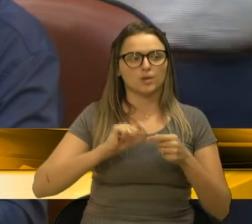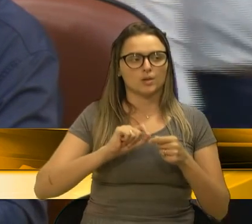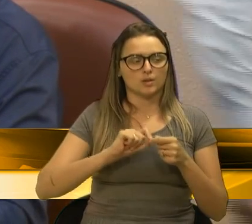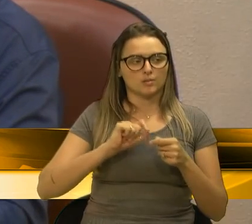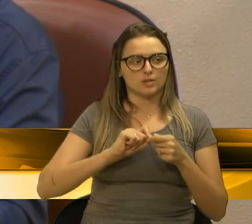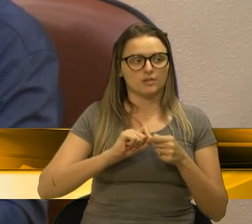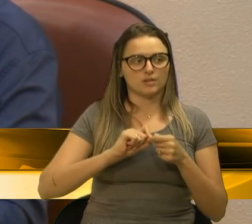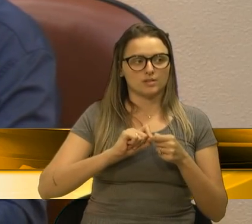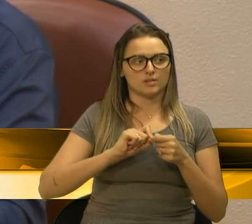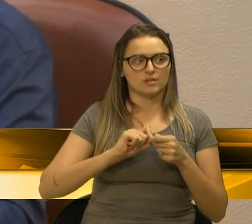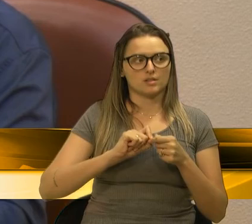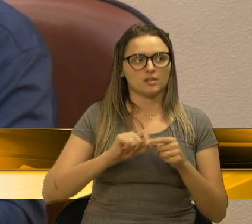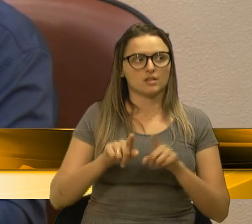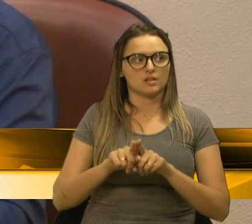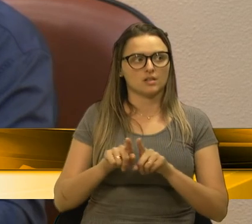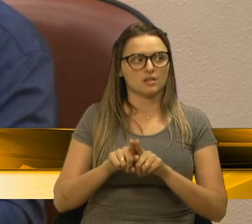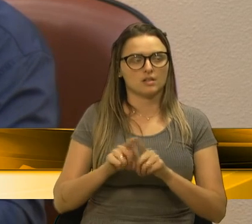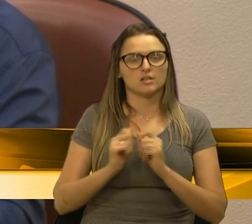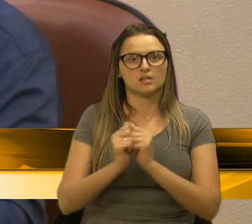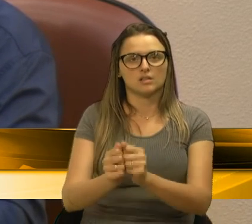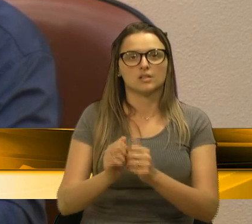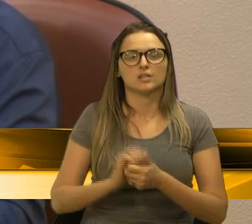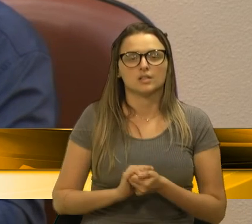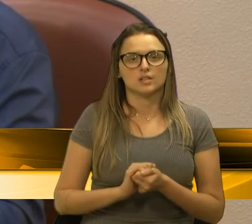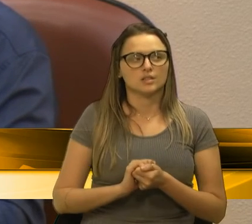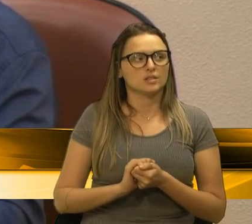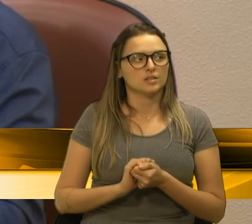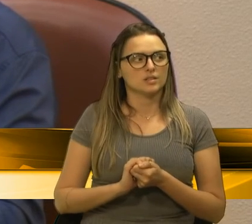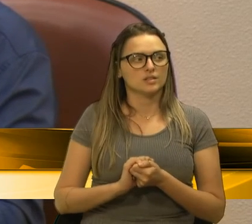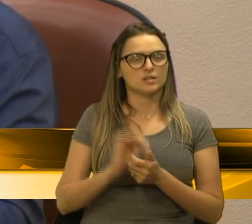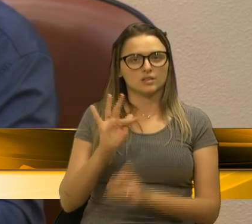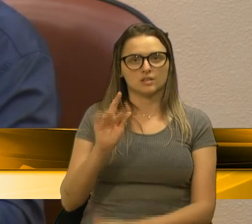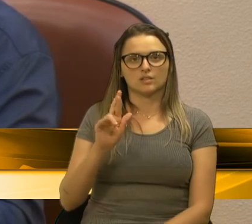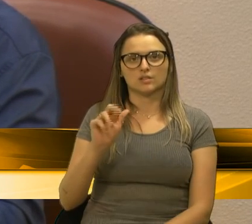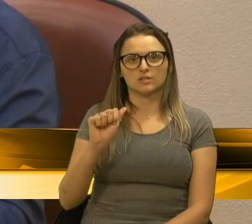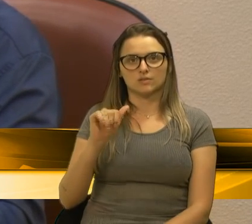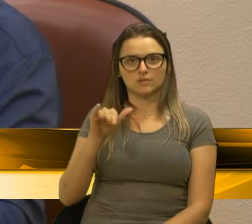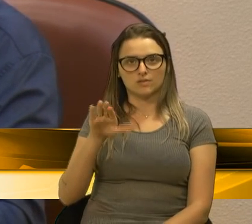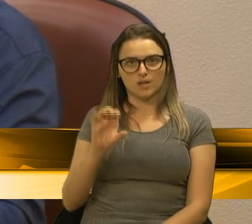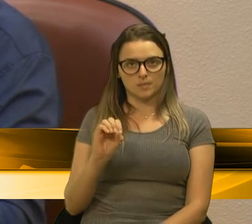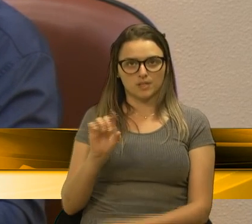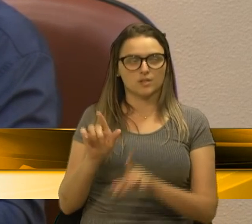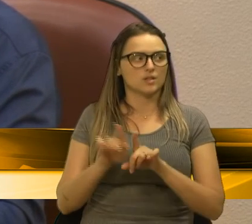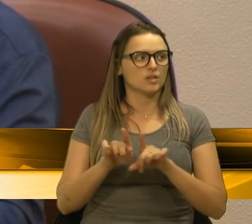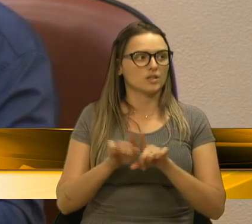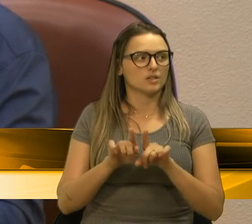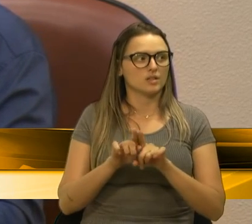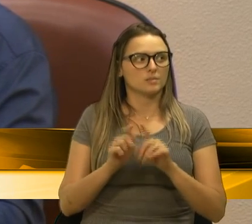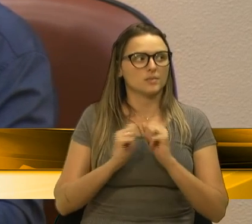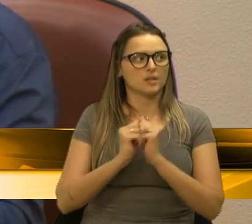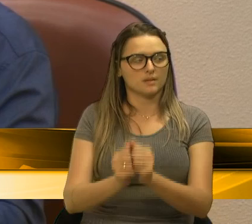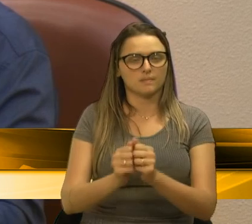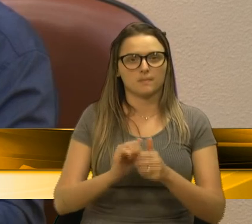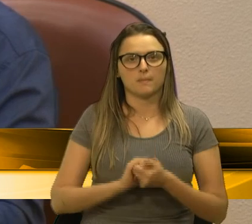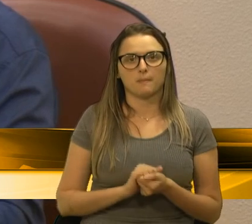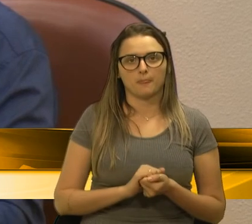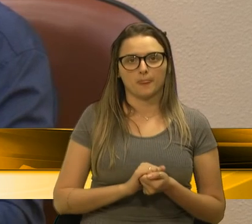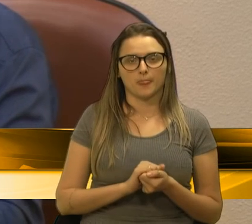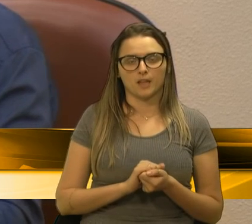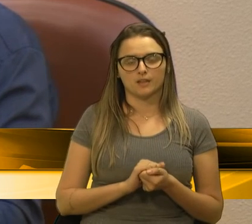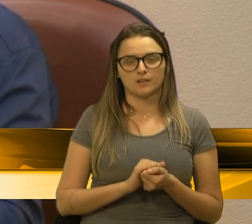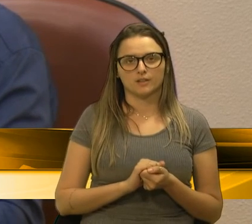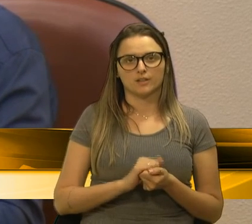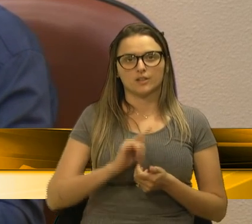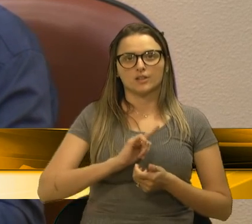apresentar as razões finais. É isso, não é? Doutor Fabrício Carelli, só para esclarecer em regra, o depoimento pessoal, ele é autodefesa.